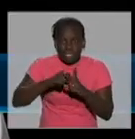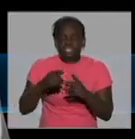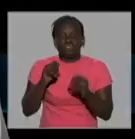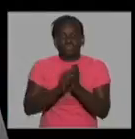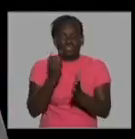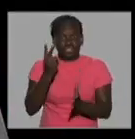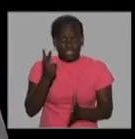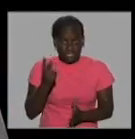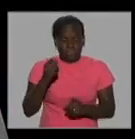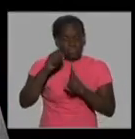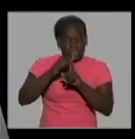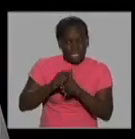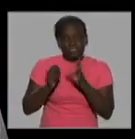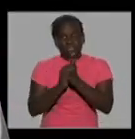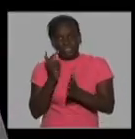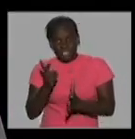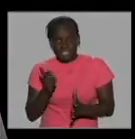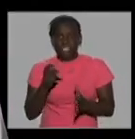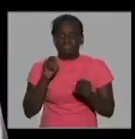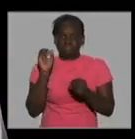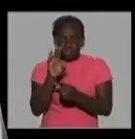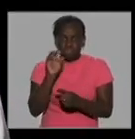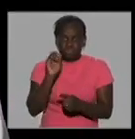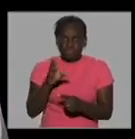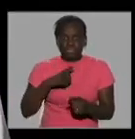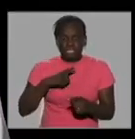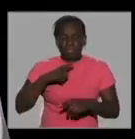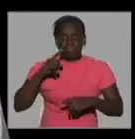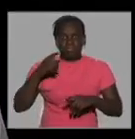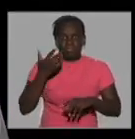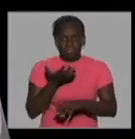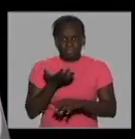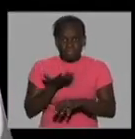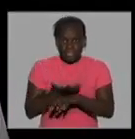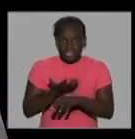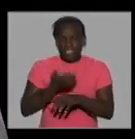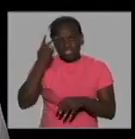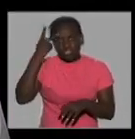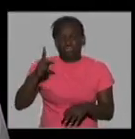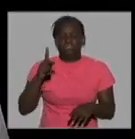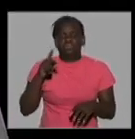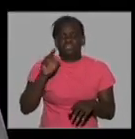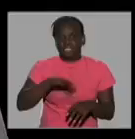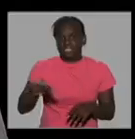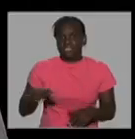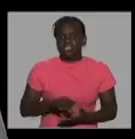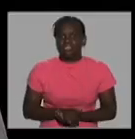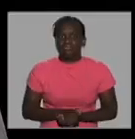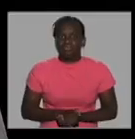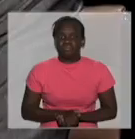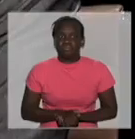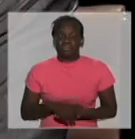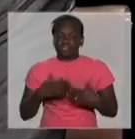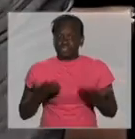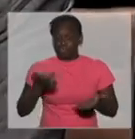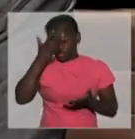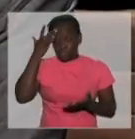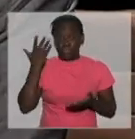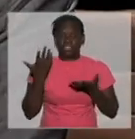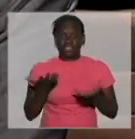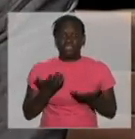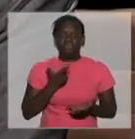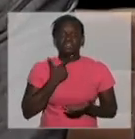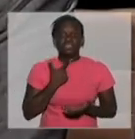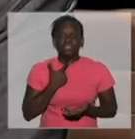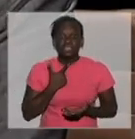mês, 2 vezes por mês, a gente posta lá as tirinhas com conteúdo sobre a infância. A ideia é essa. E quem